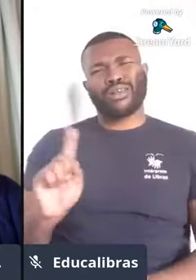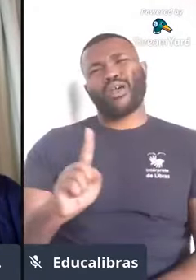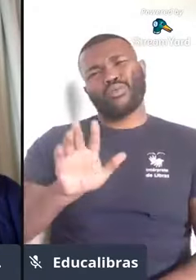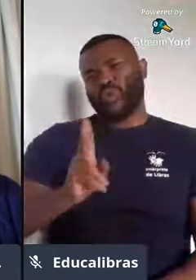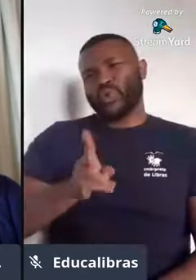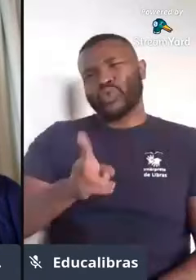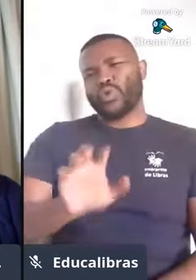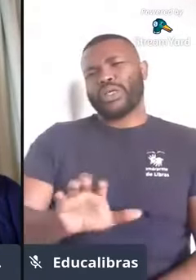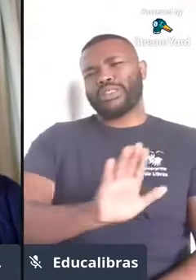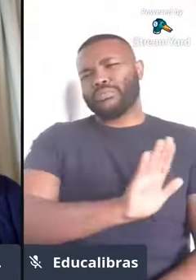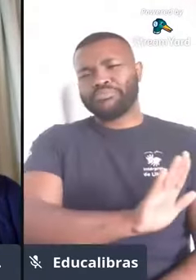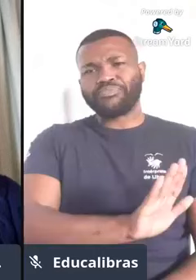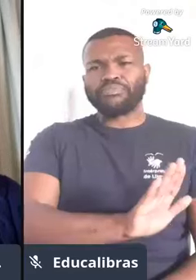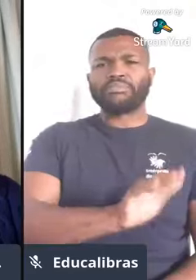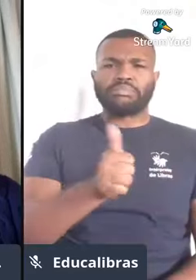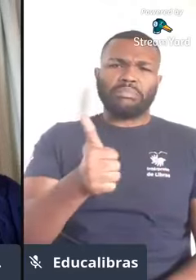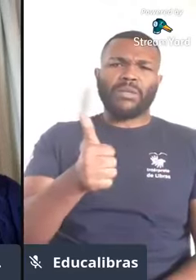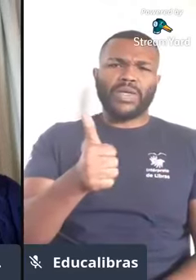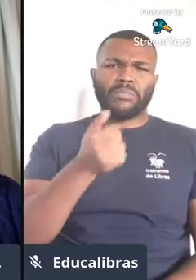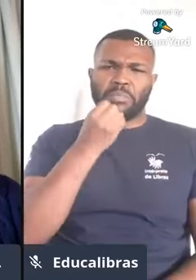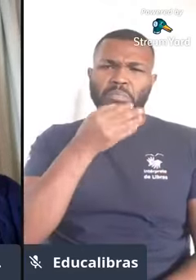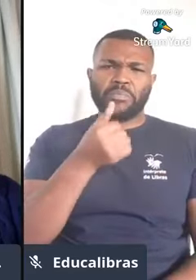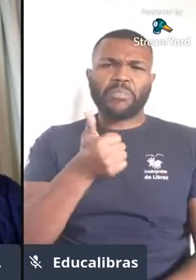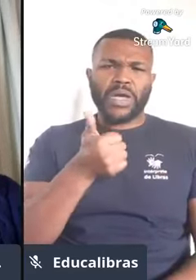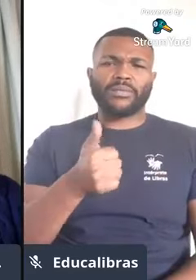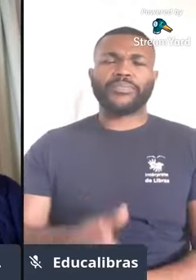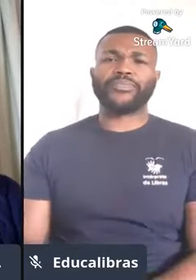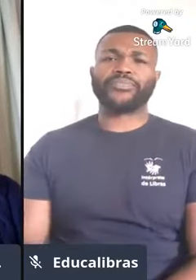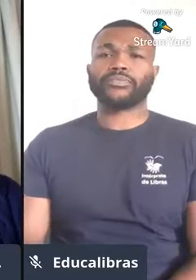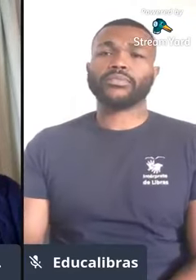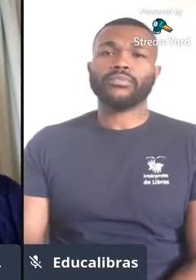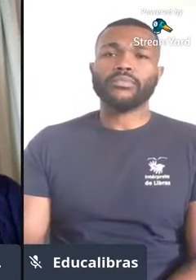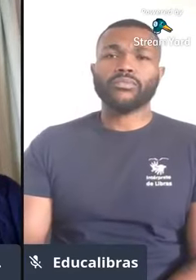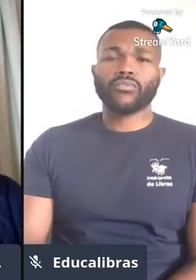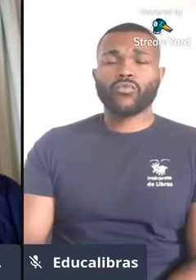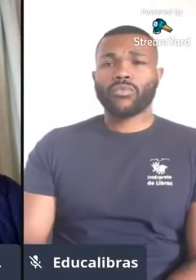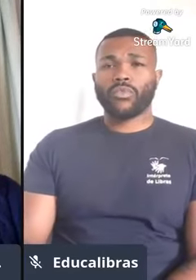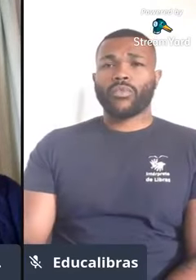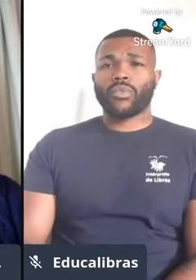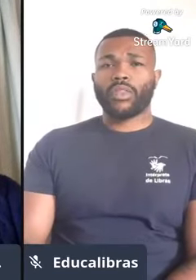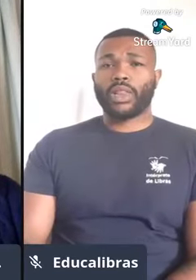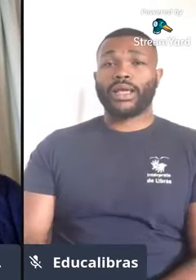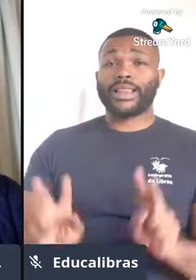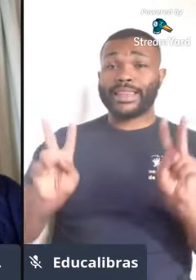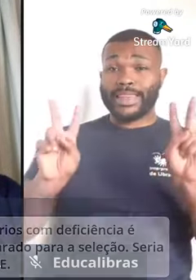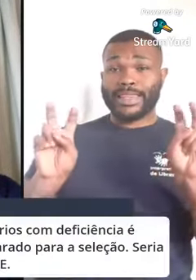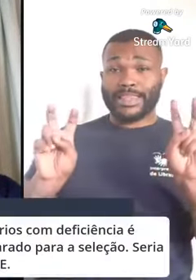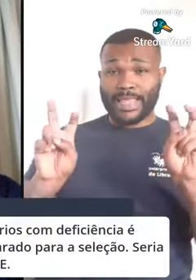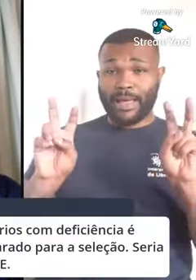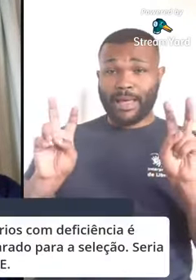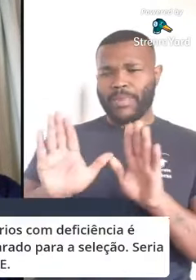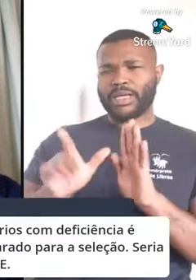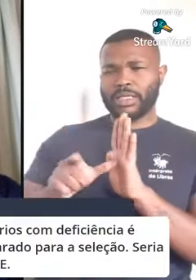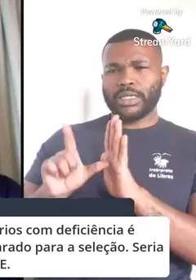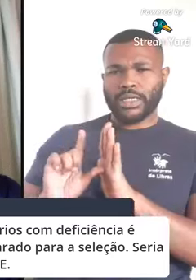como está, que está indo bem. Bom, eu quero voltar nesse tema, mas antes eu quero... Clica aí.